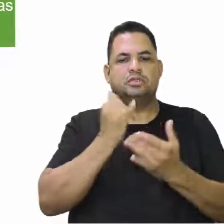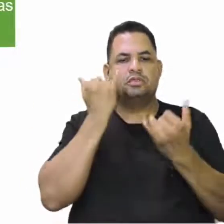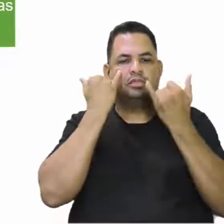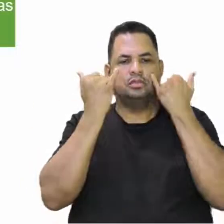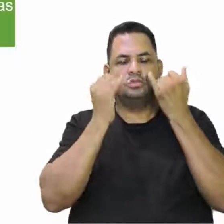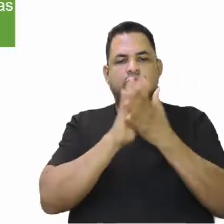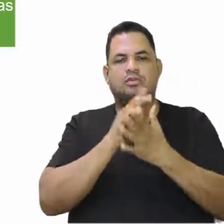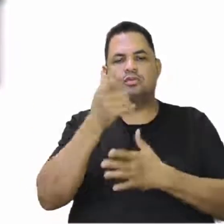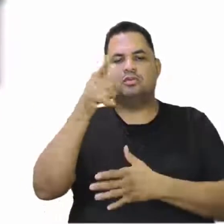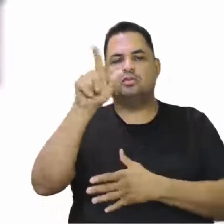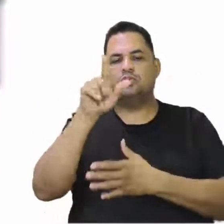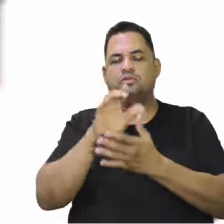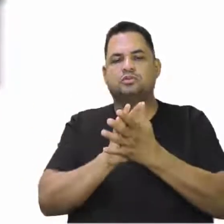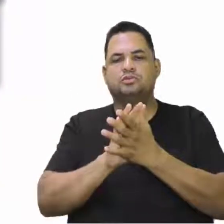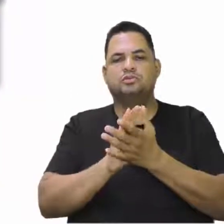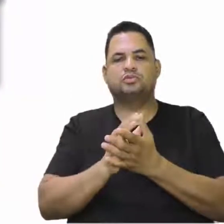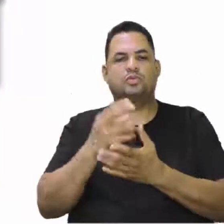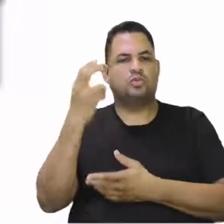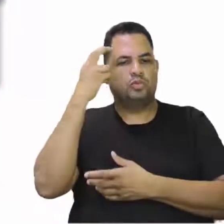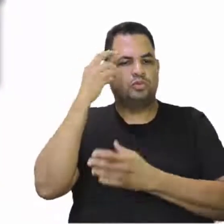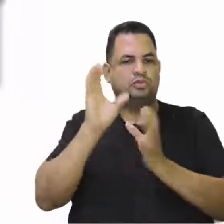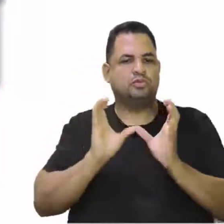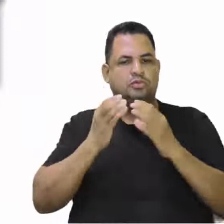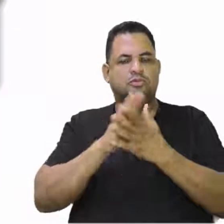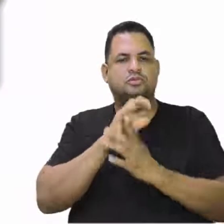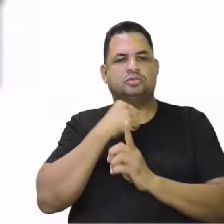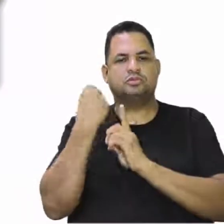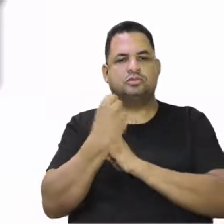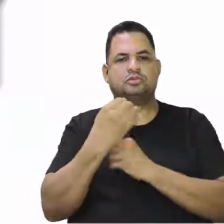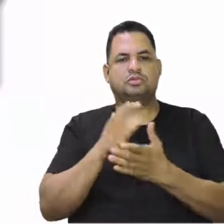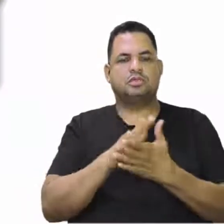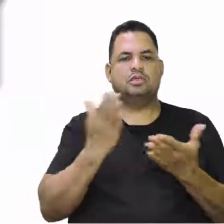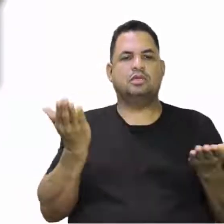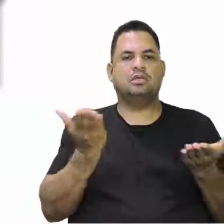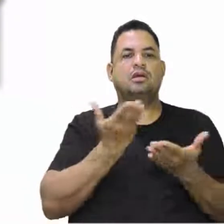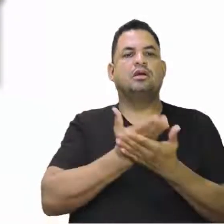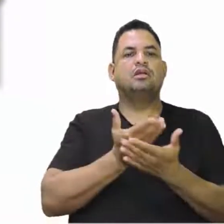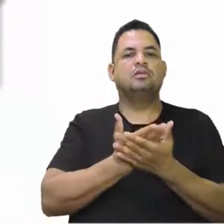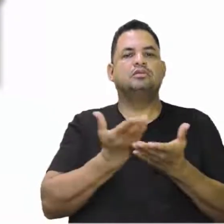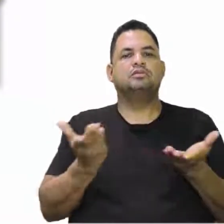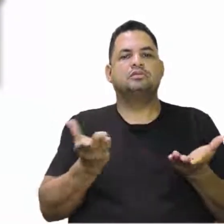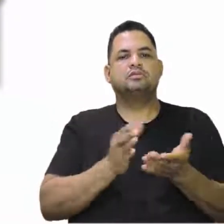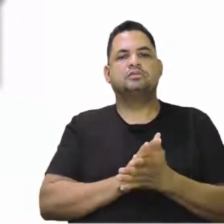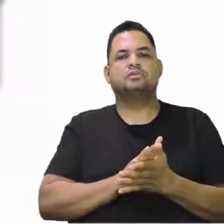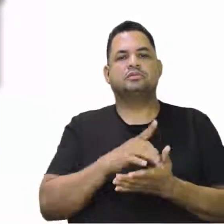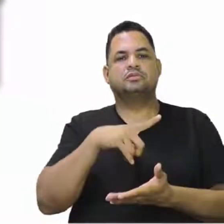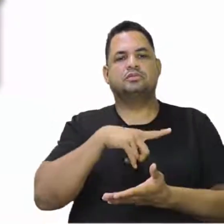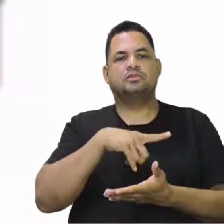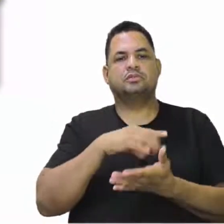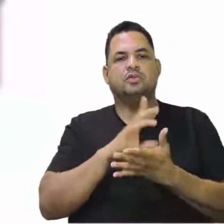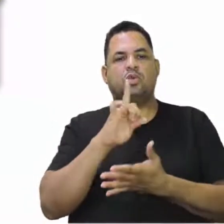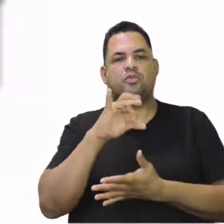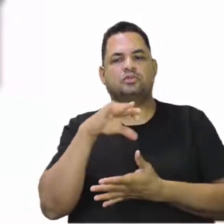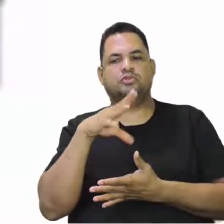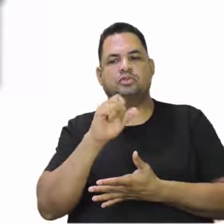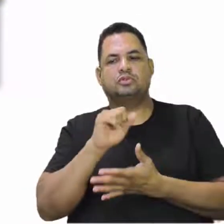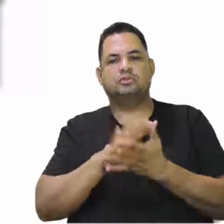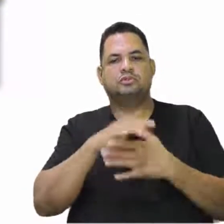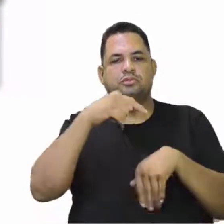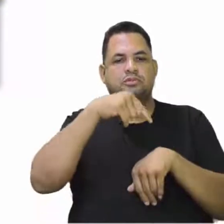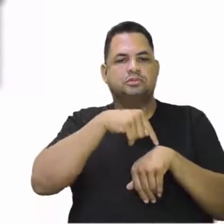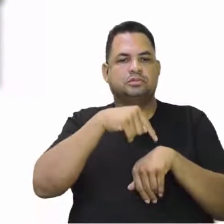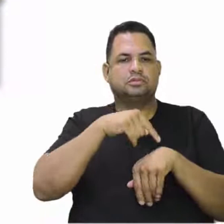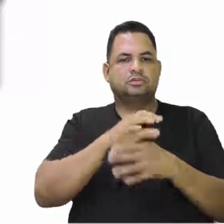outras culturas e grupos sociais. Na aula de hoje, nós vamos ver algumas locuções de tempo, vamos conhecer